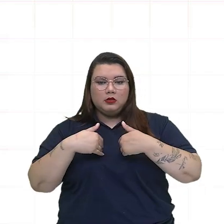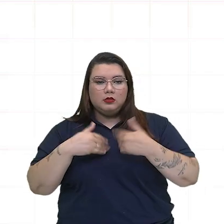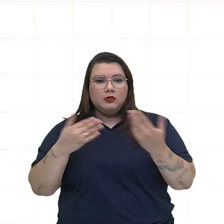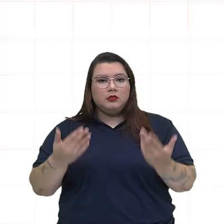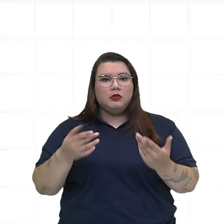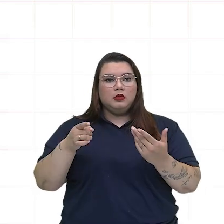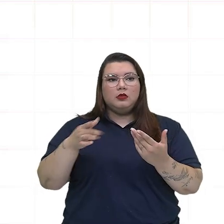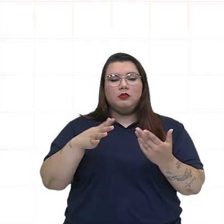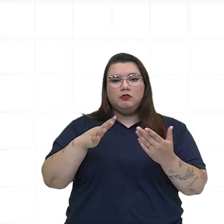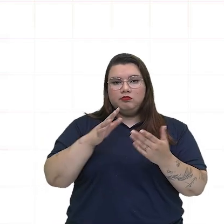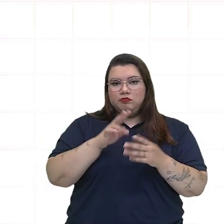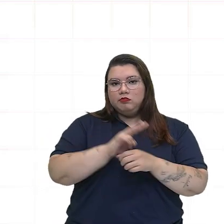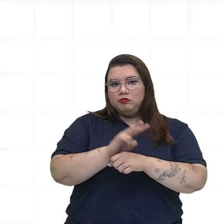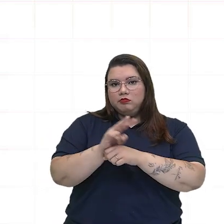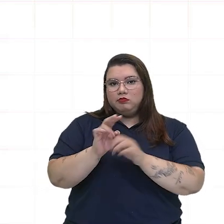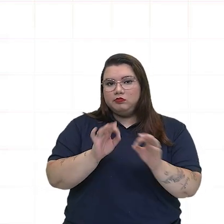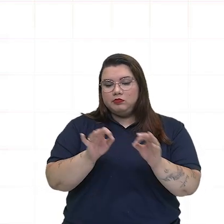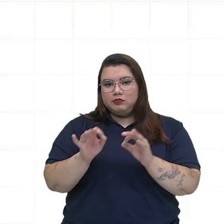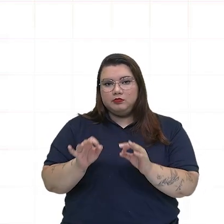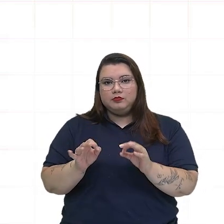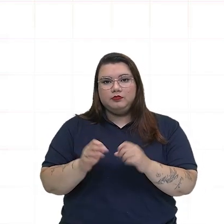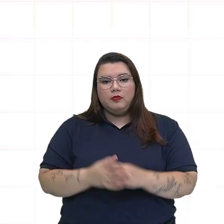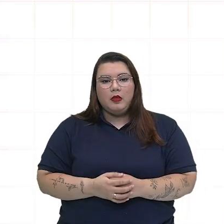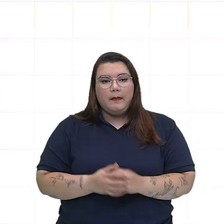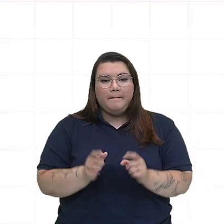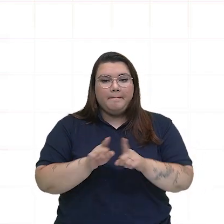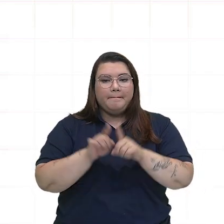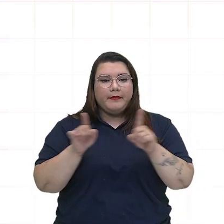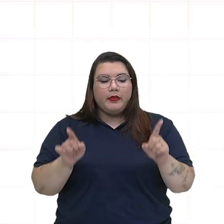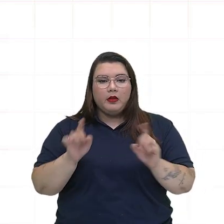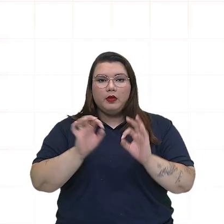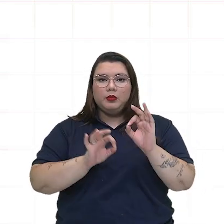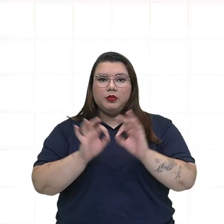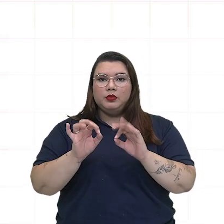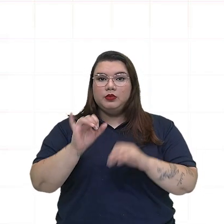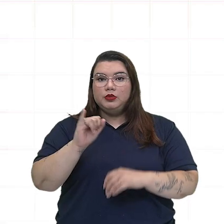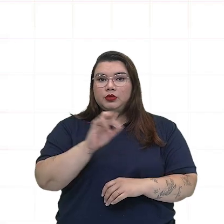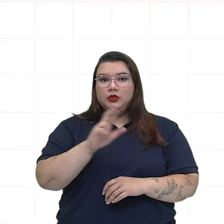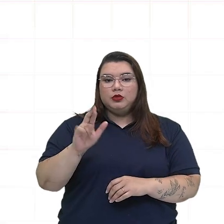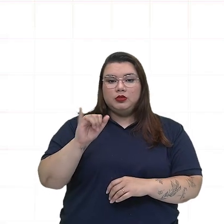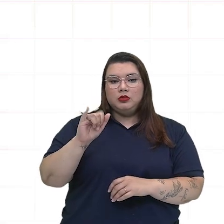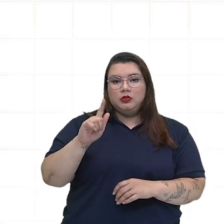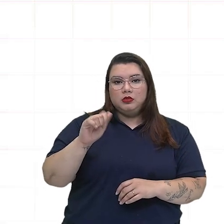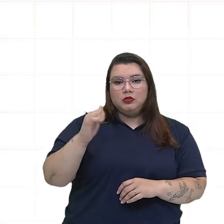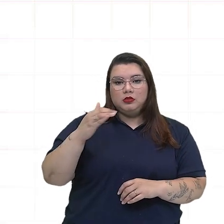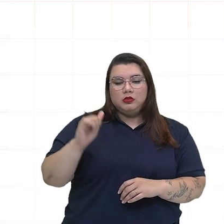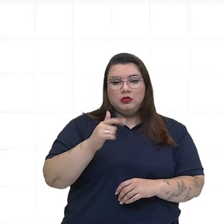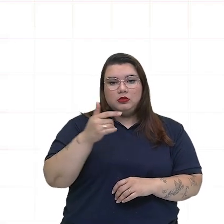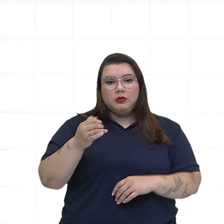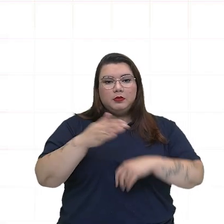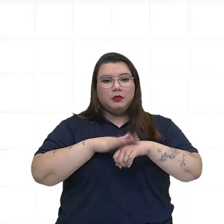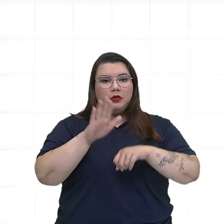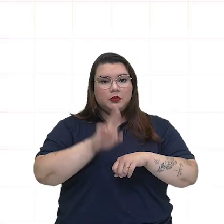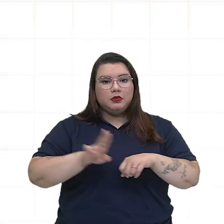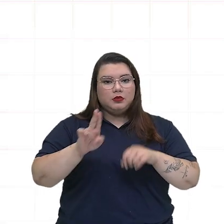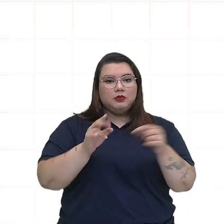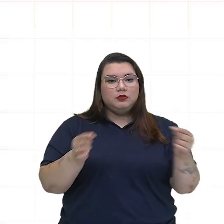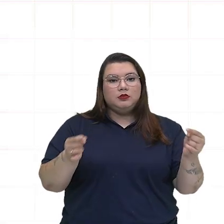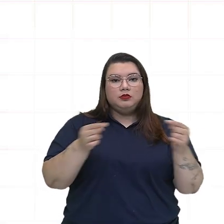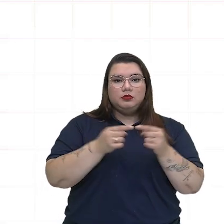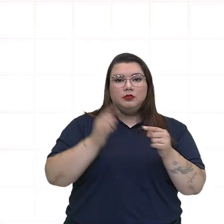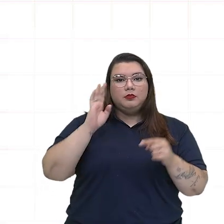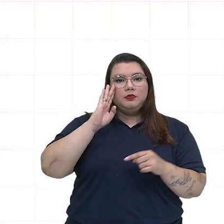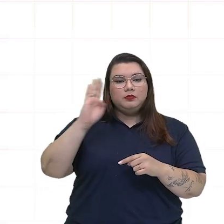criação ali de animais, com a pecuária. Porém, o processo de irrigação, que acaba sendo utilizado mais com a agricultura, vai ser